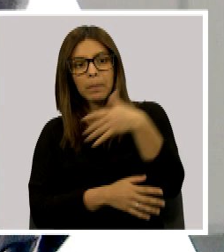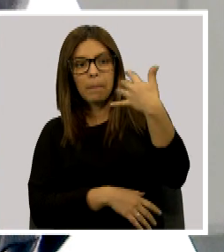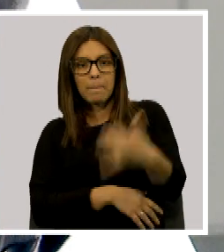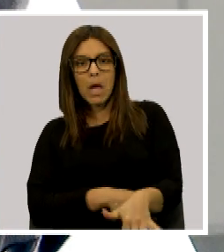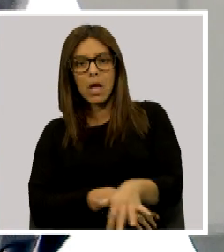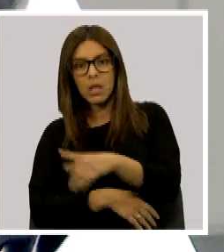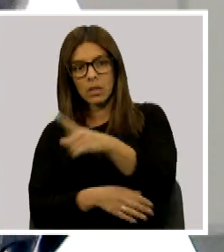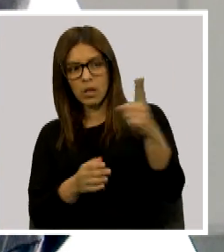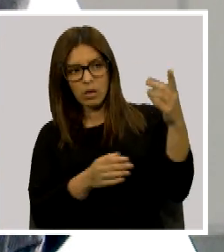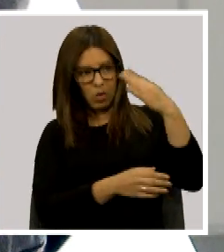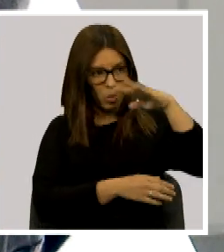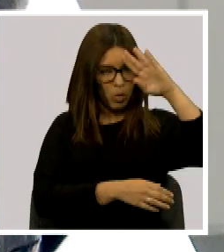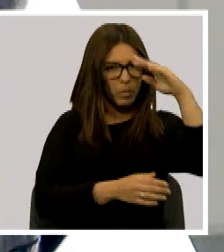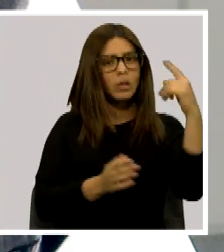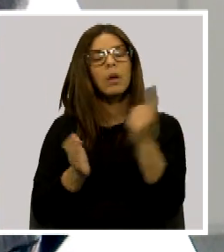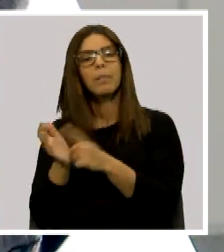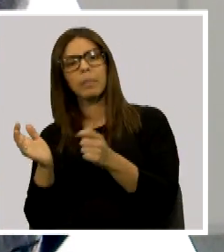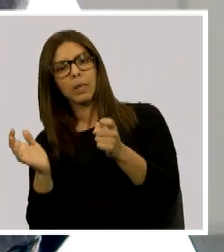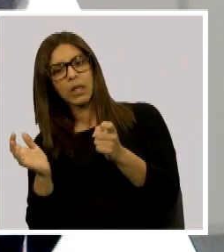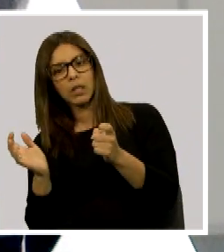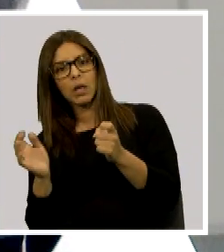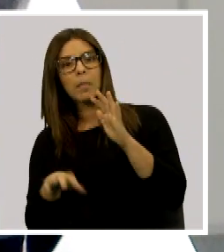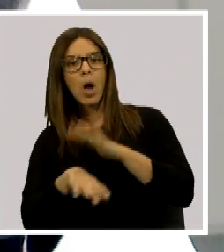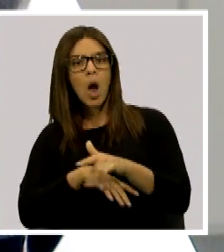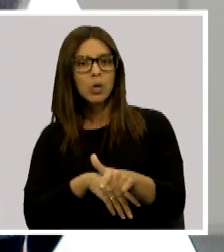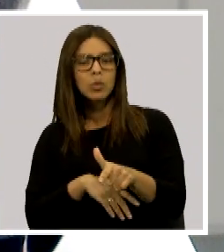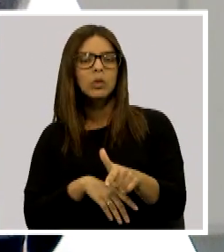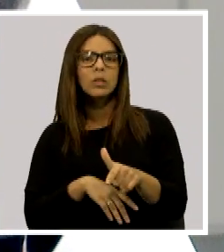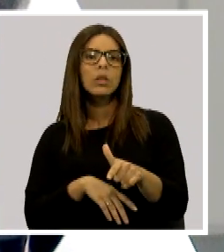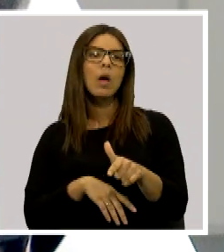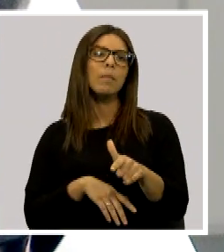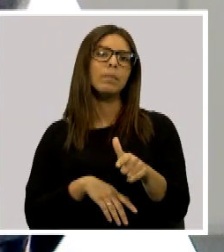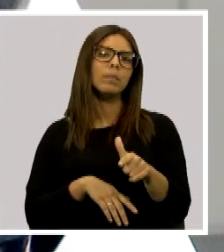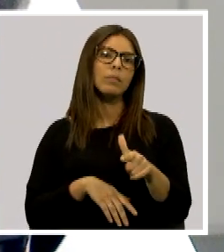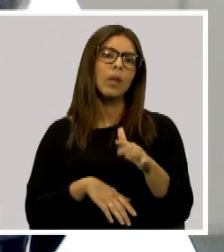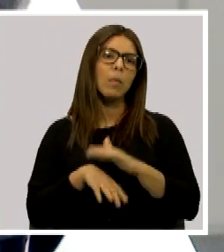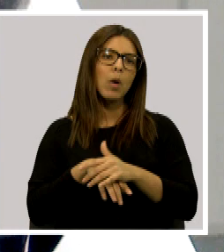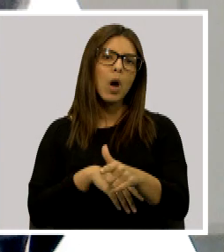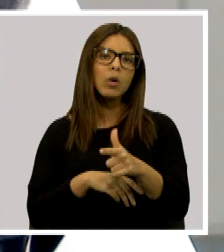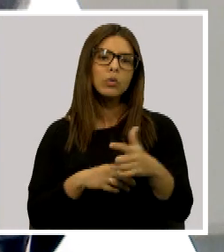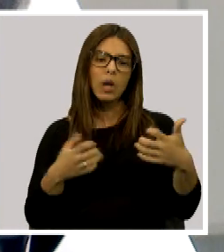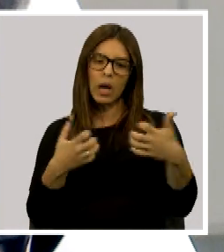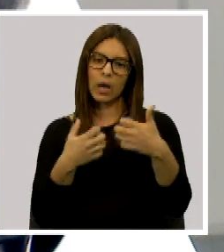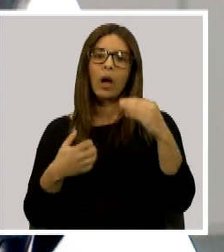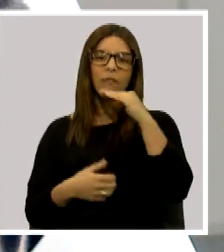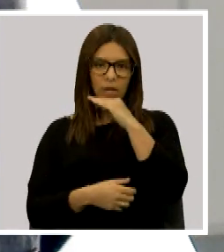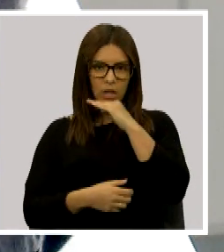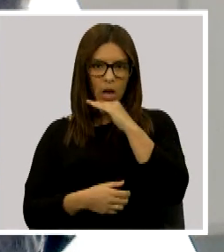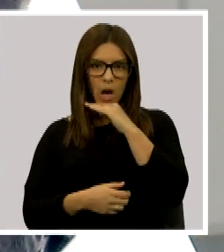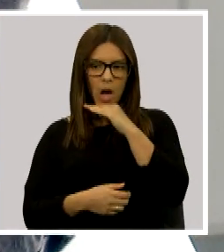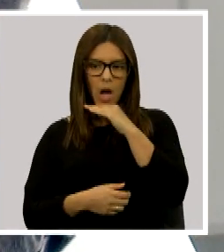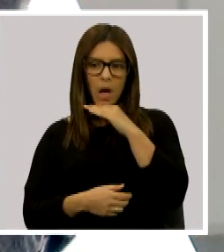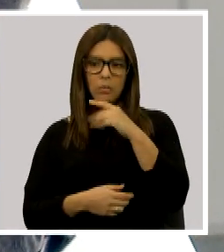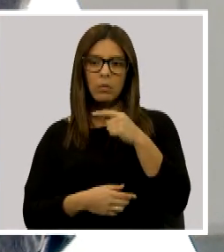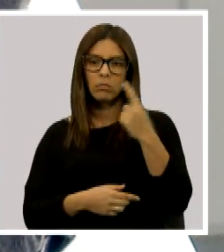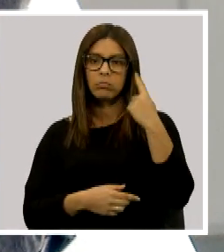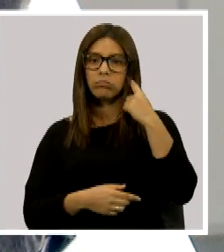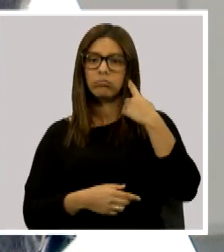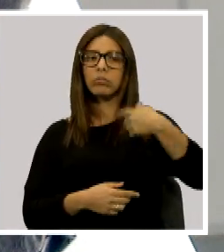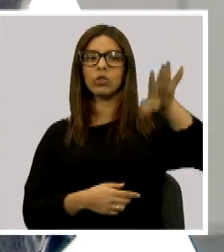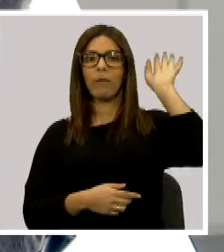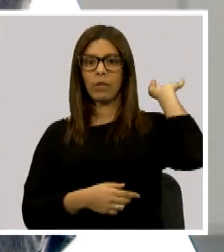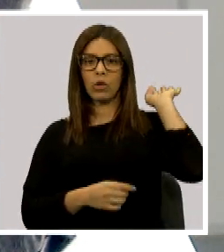no contexto, portanto, do próprio desenvolvimento da Guerra Fria. Meses depois, o presidente americano John Kennedy e o primeiro-ministro